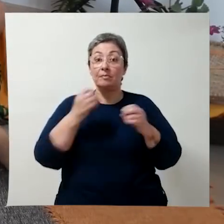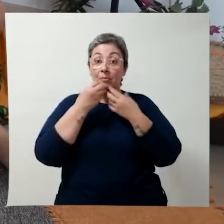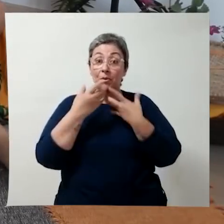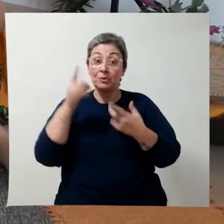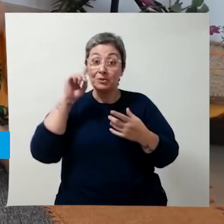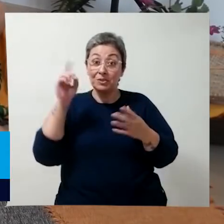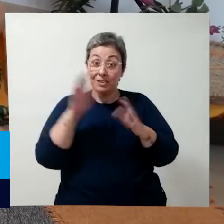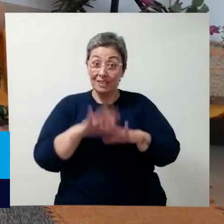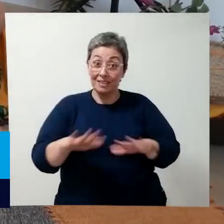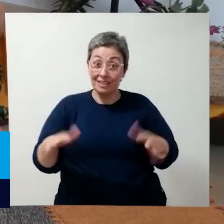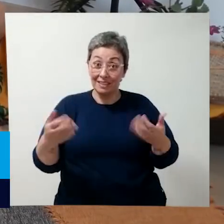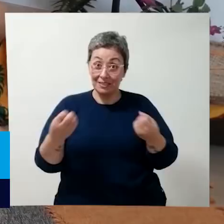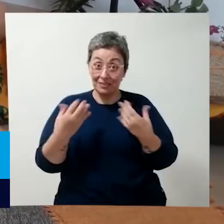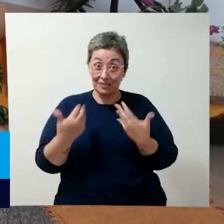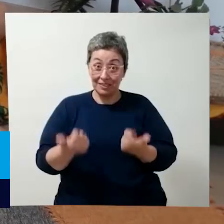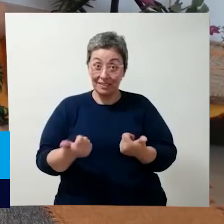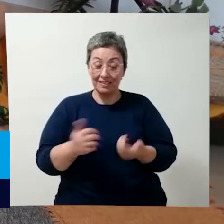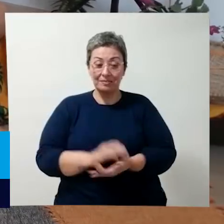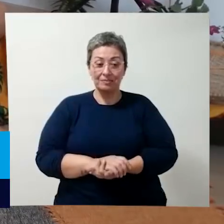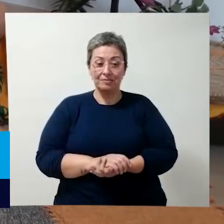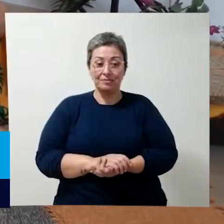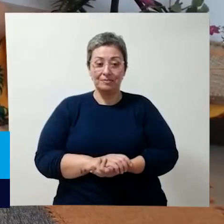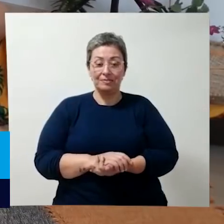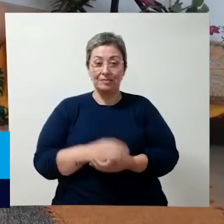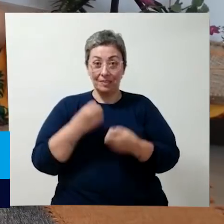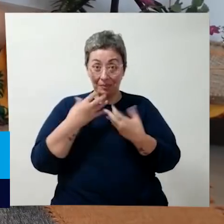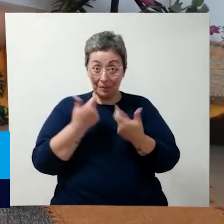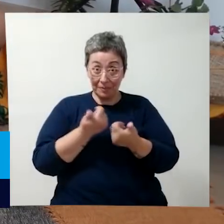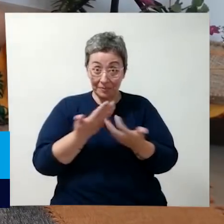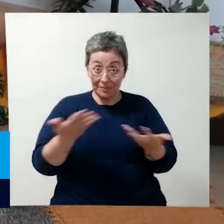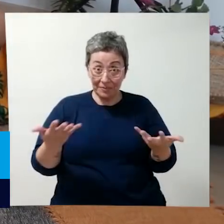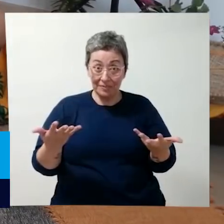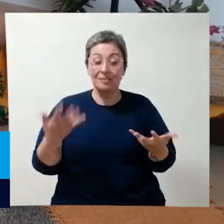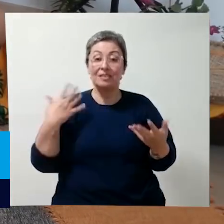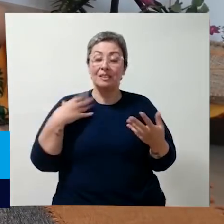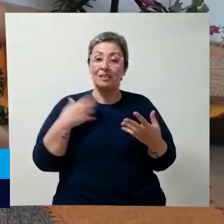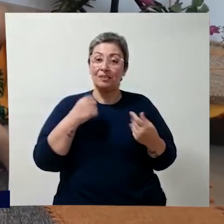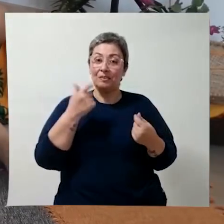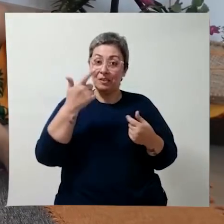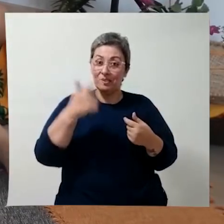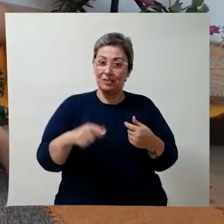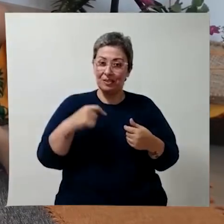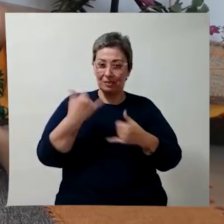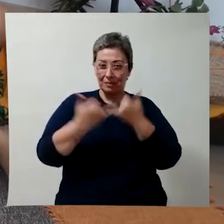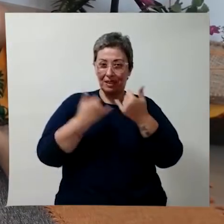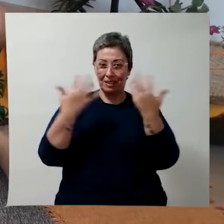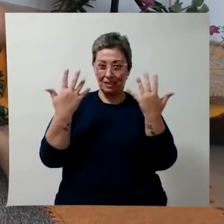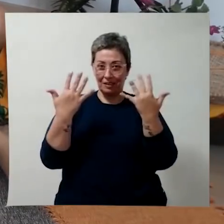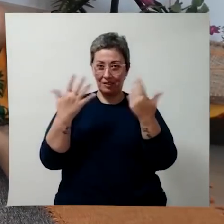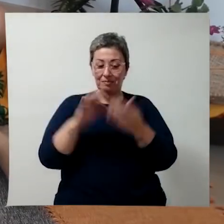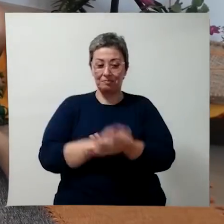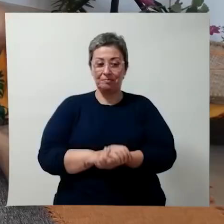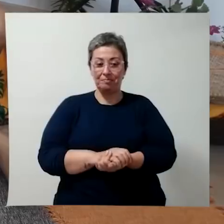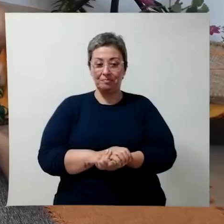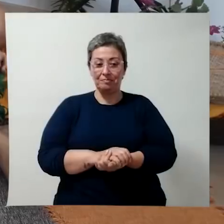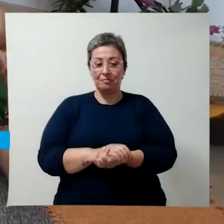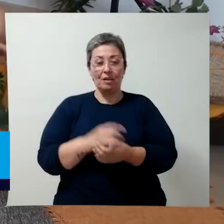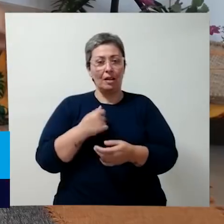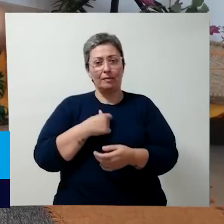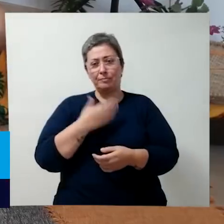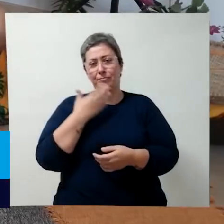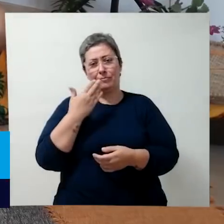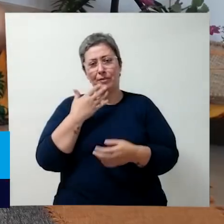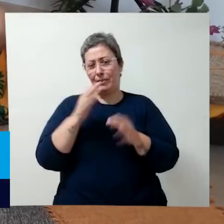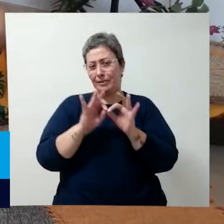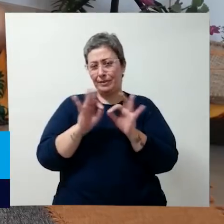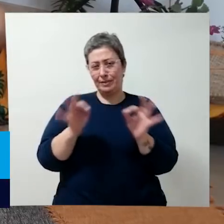Bom dia, crianças! Bom dia. Tudo bem com vocês? Vamos aprender mais uma brincadeira de mão? Muito